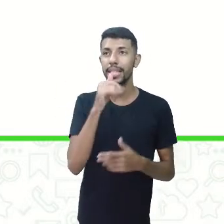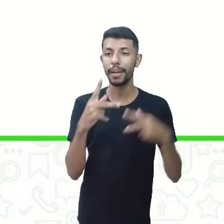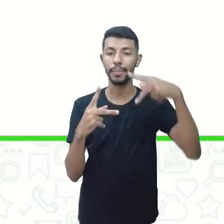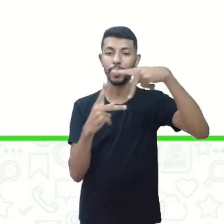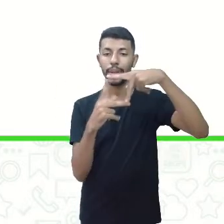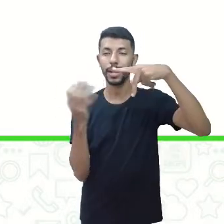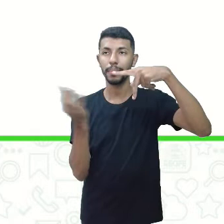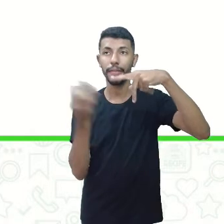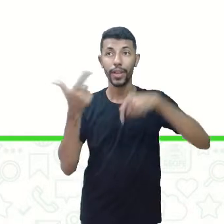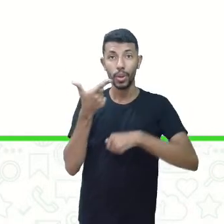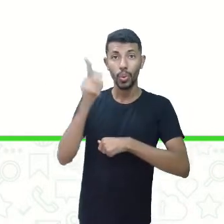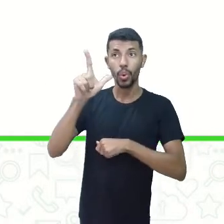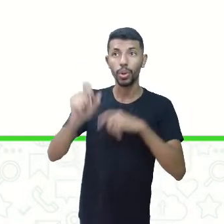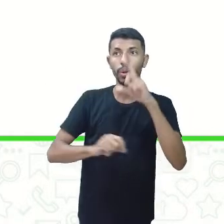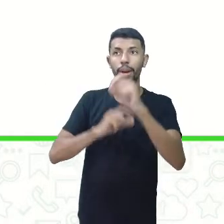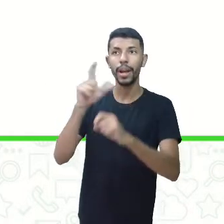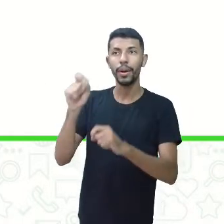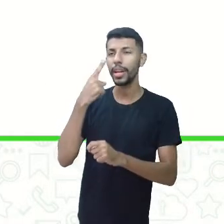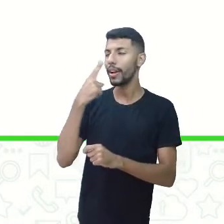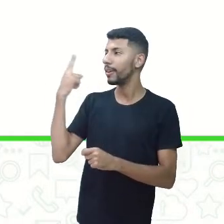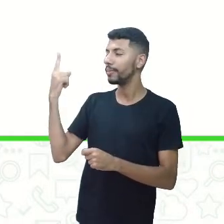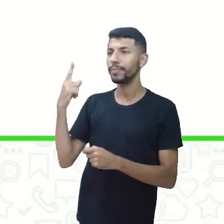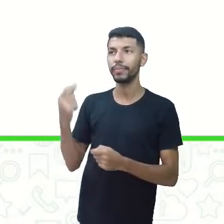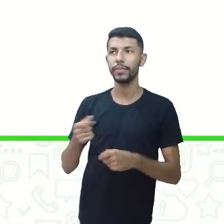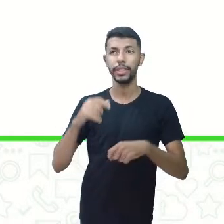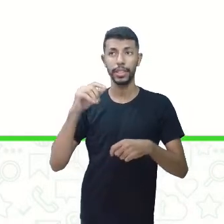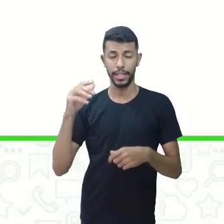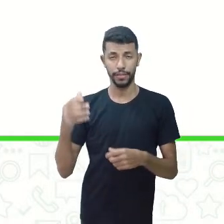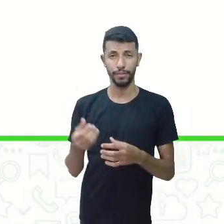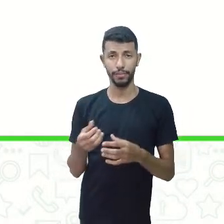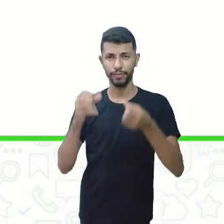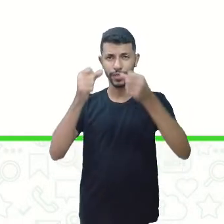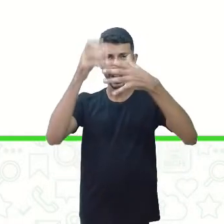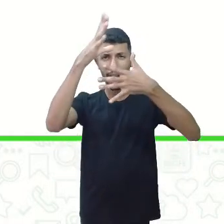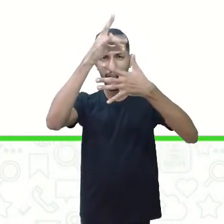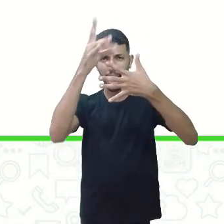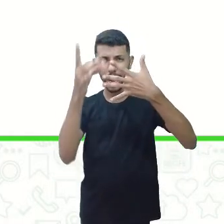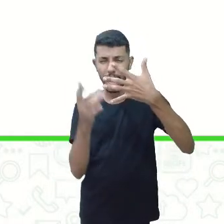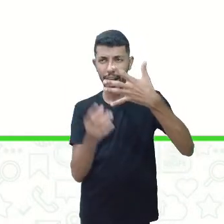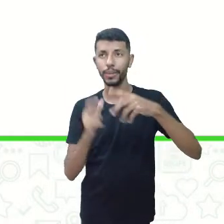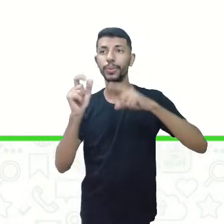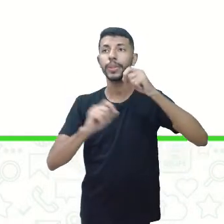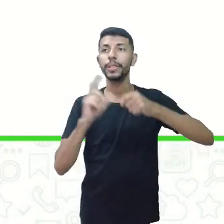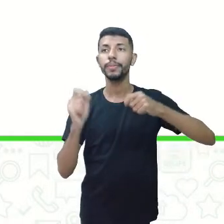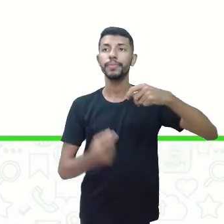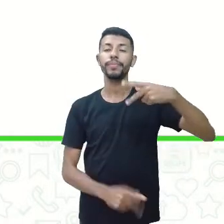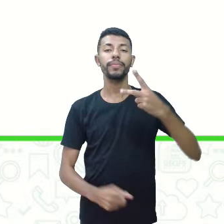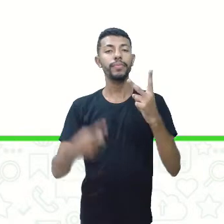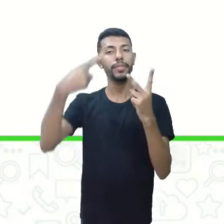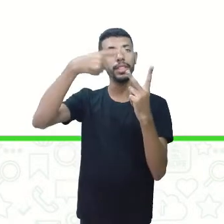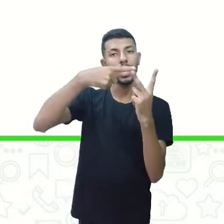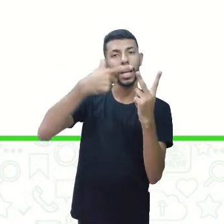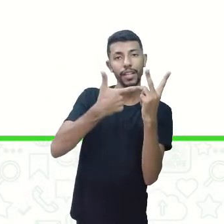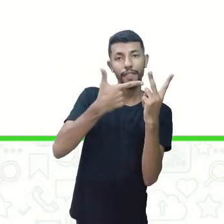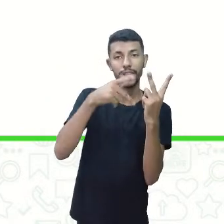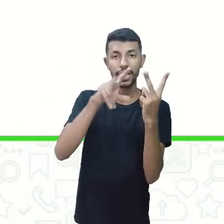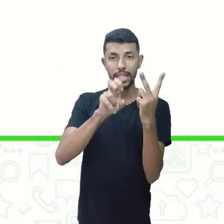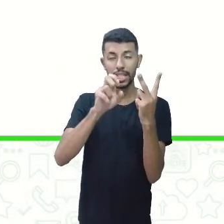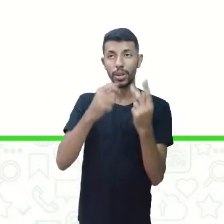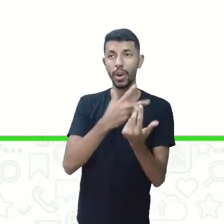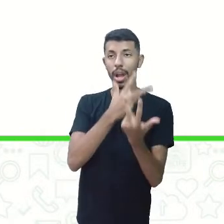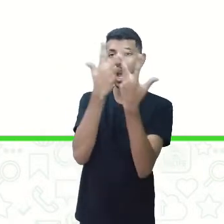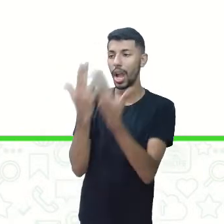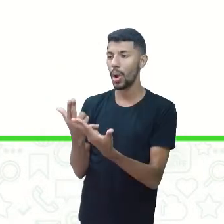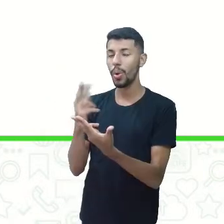onde eu deixo a sentença matemática bem explicadinha, tá certo? Raiz de 25 é igual a 5. Por quê?